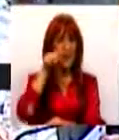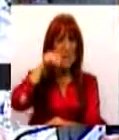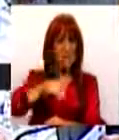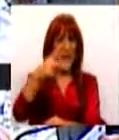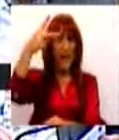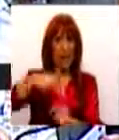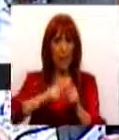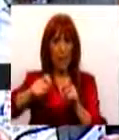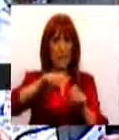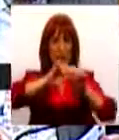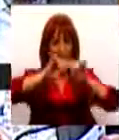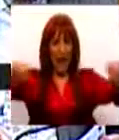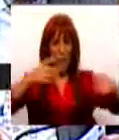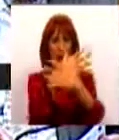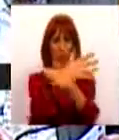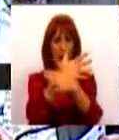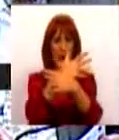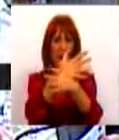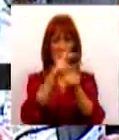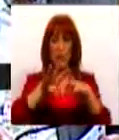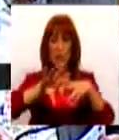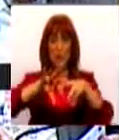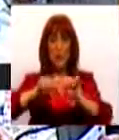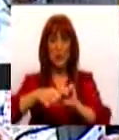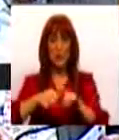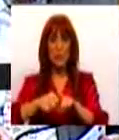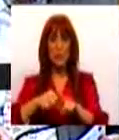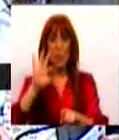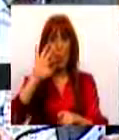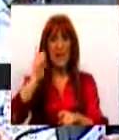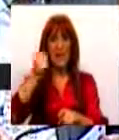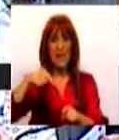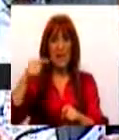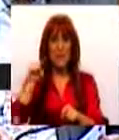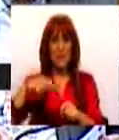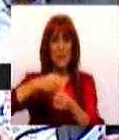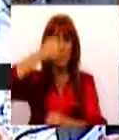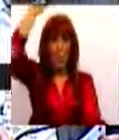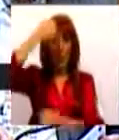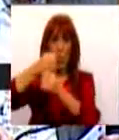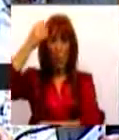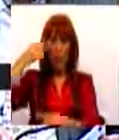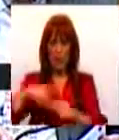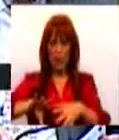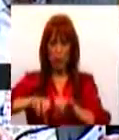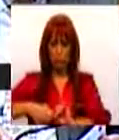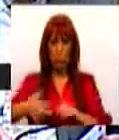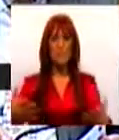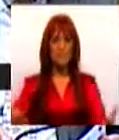quilómetros de cabo e foram destruídos 45 mil postos de cabelagem.